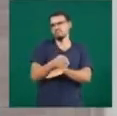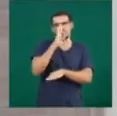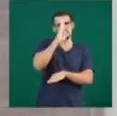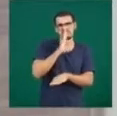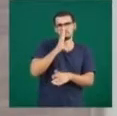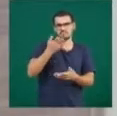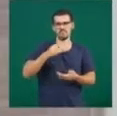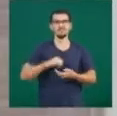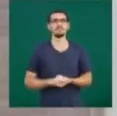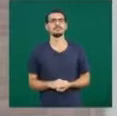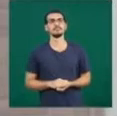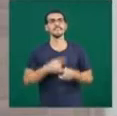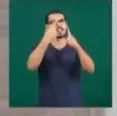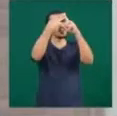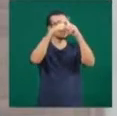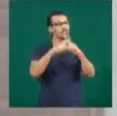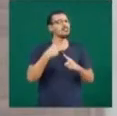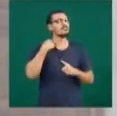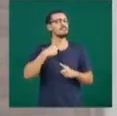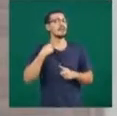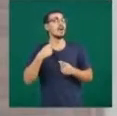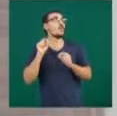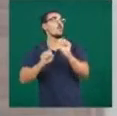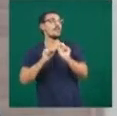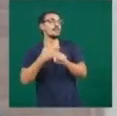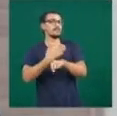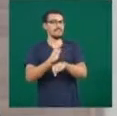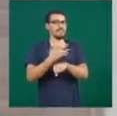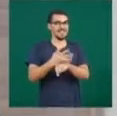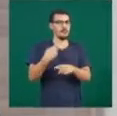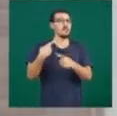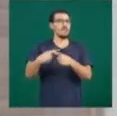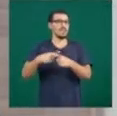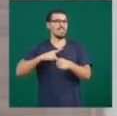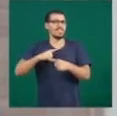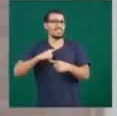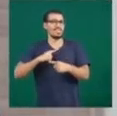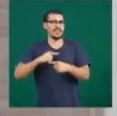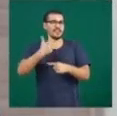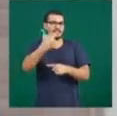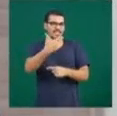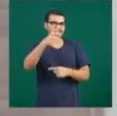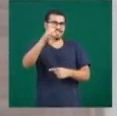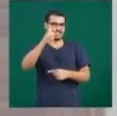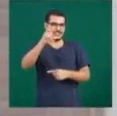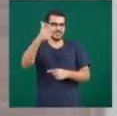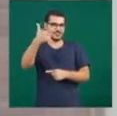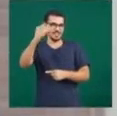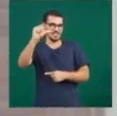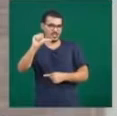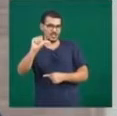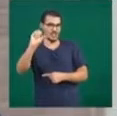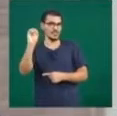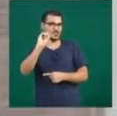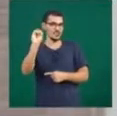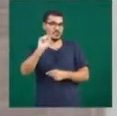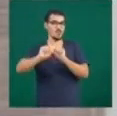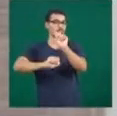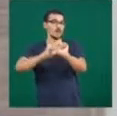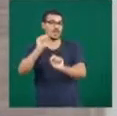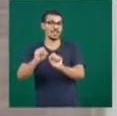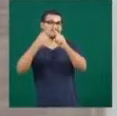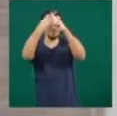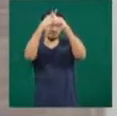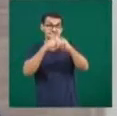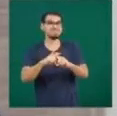O Campeonato Mineiro serve de preparação para o Brasileiro, que vai acontecer de 25 a 29 deste mês no Rio de Janeiro.